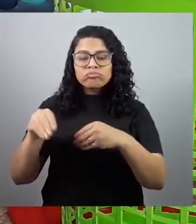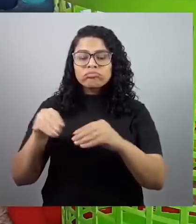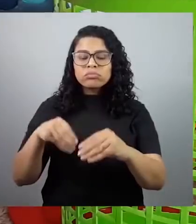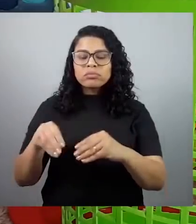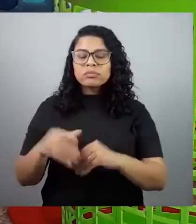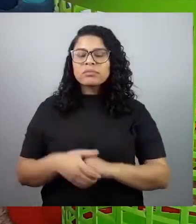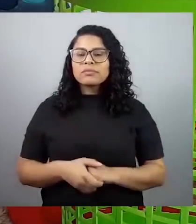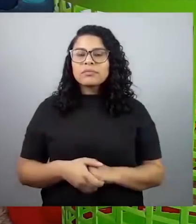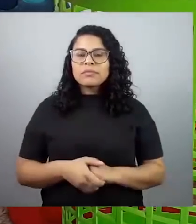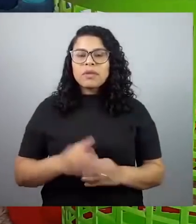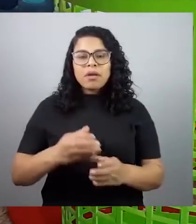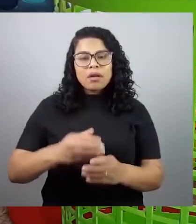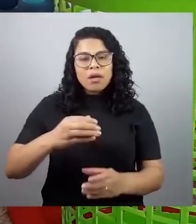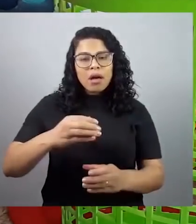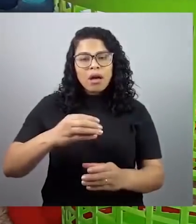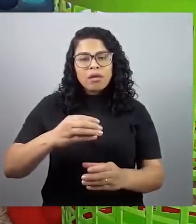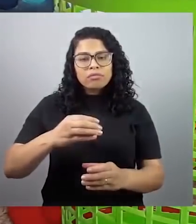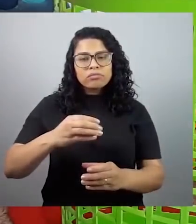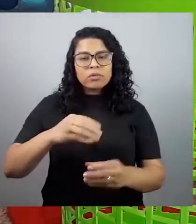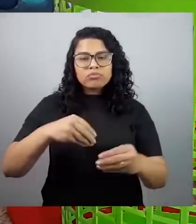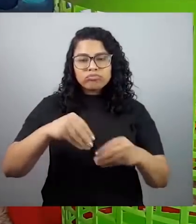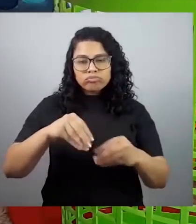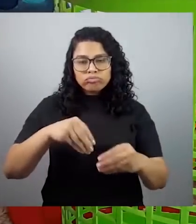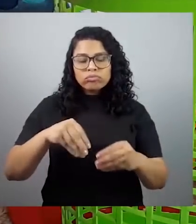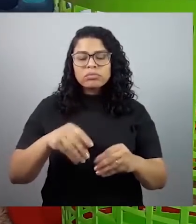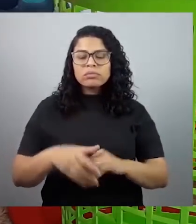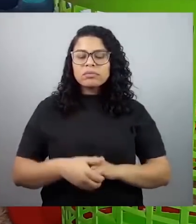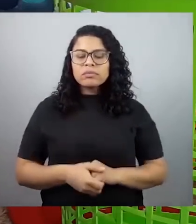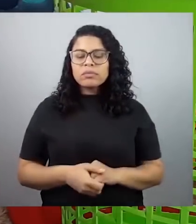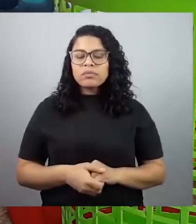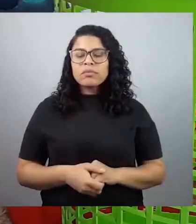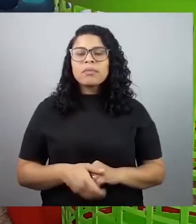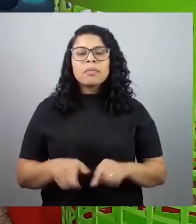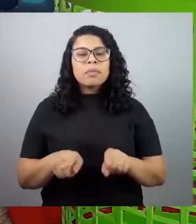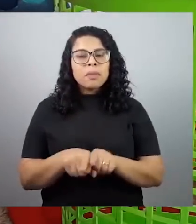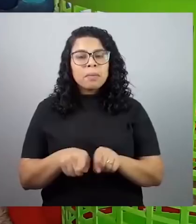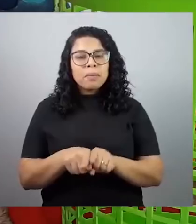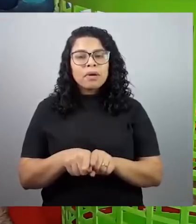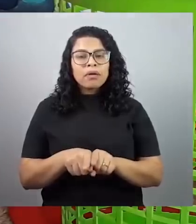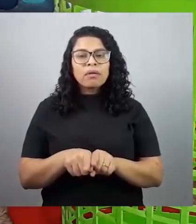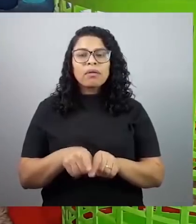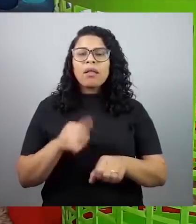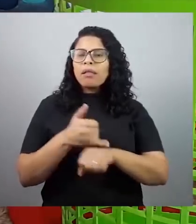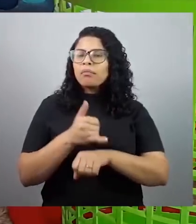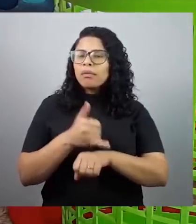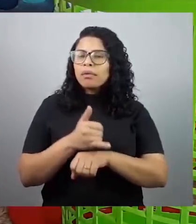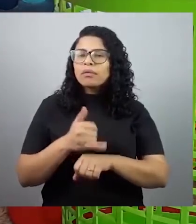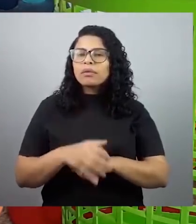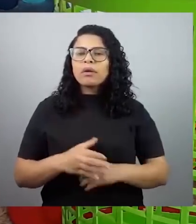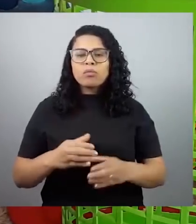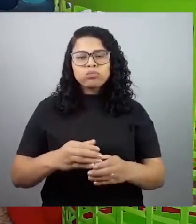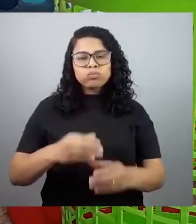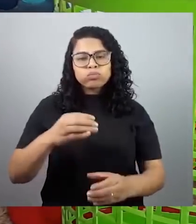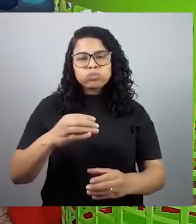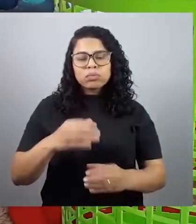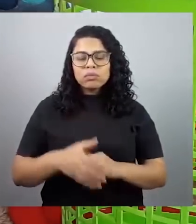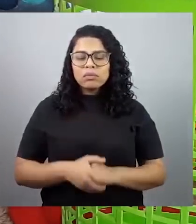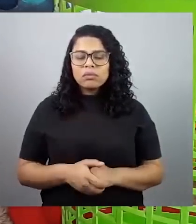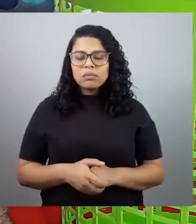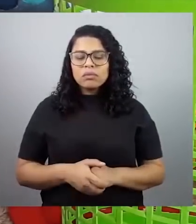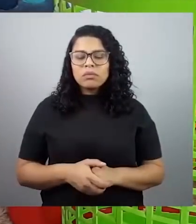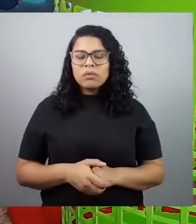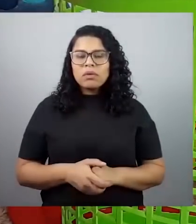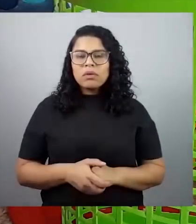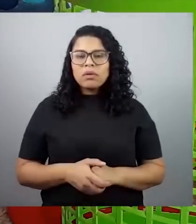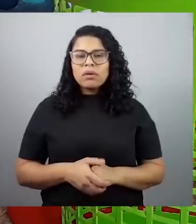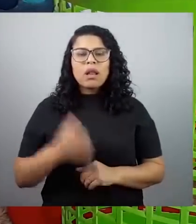grande, garrafas PET, pode ser até mesmo, ó, lata pequena, grande, caixas